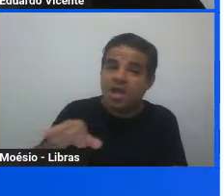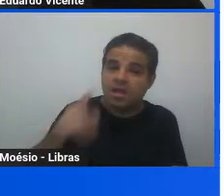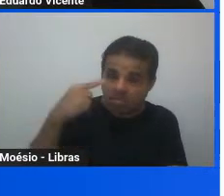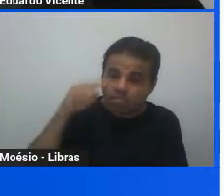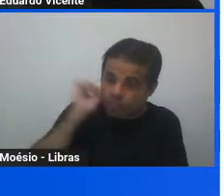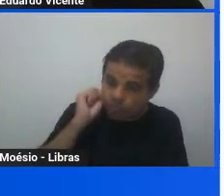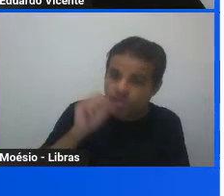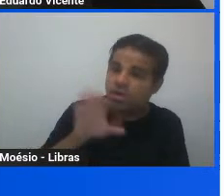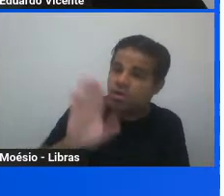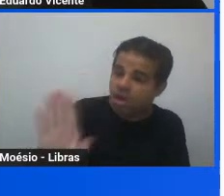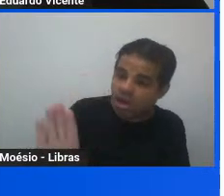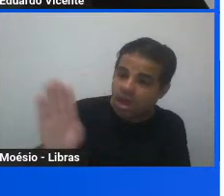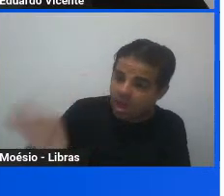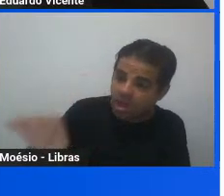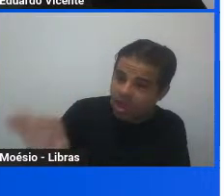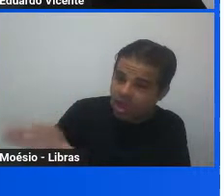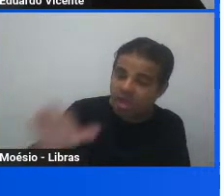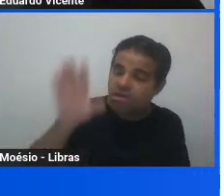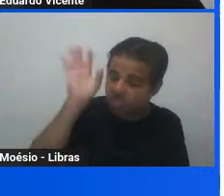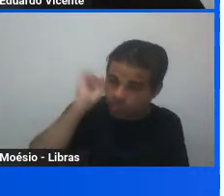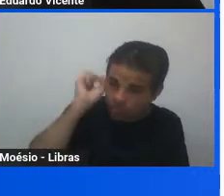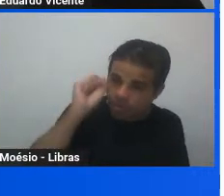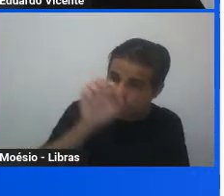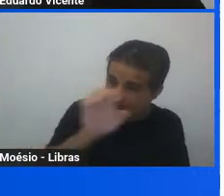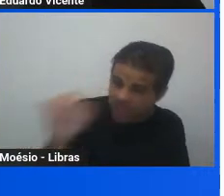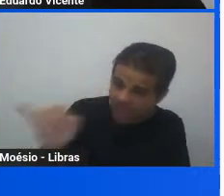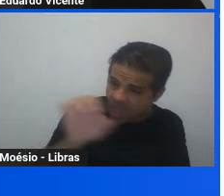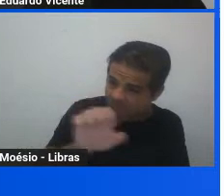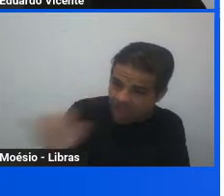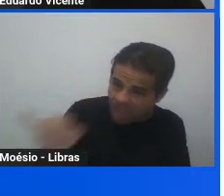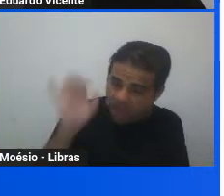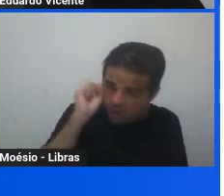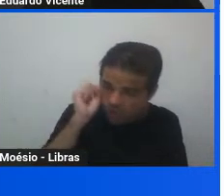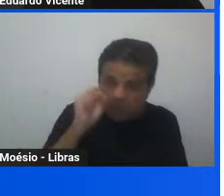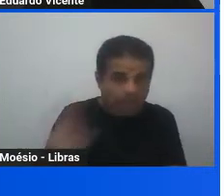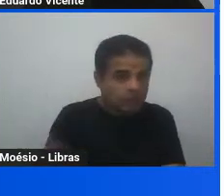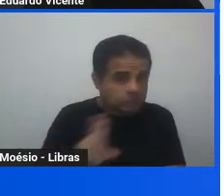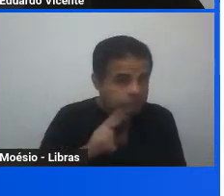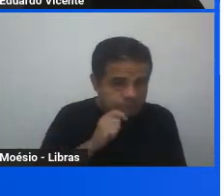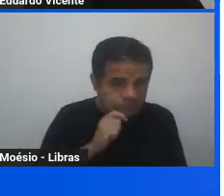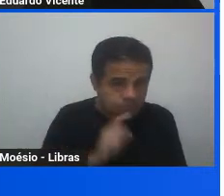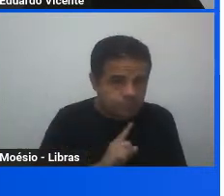ouvindo? Ei, ei. A vítima não respondeu.